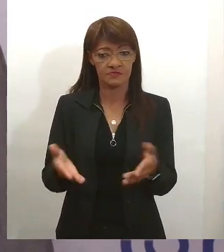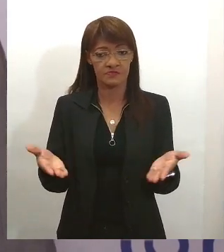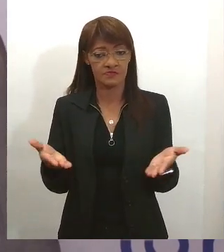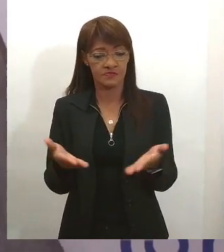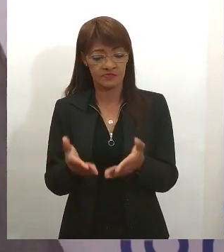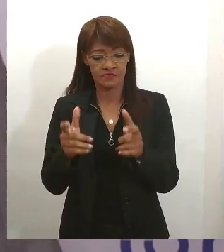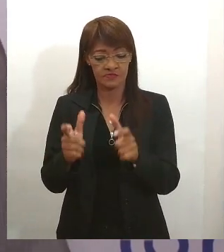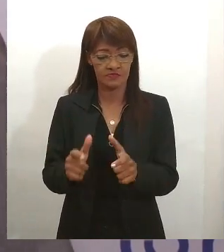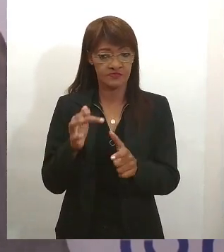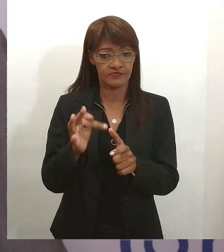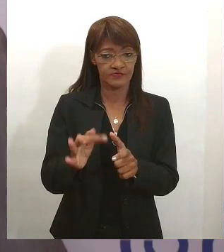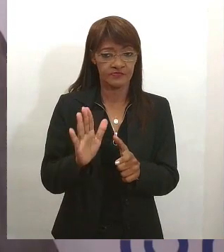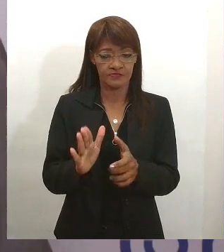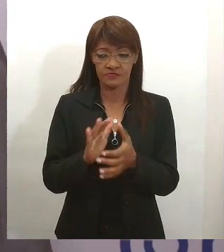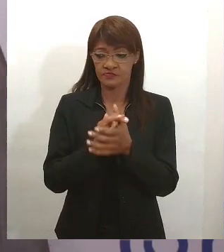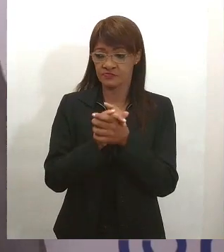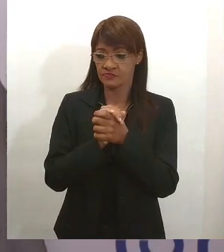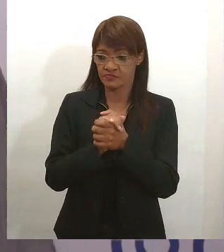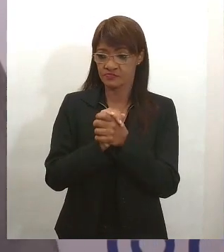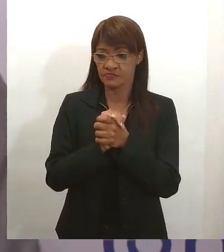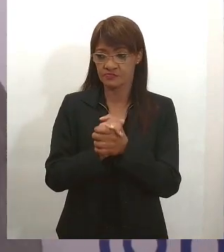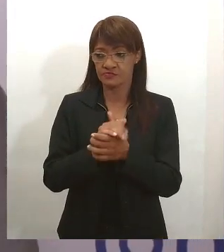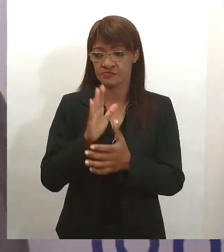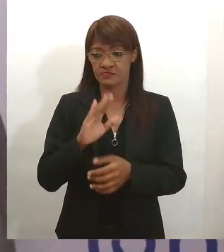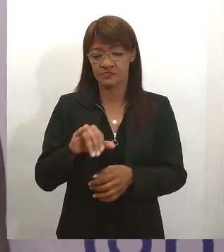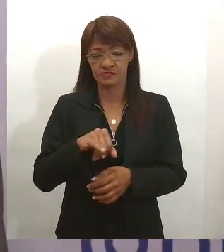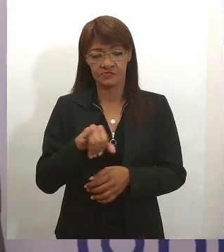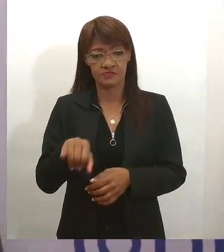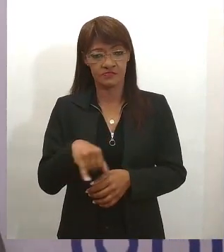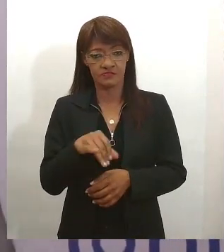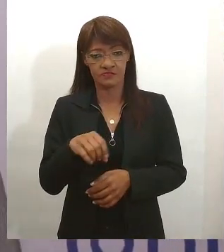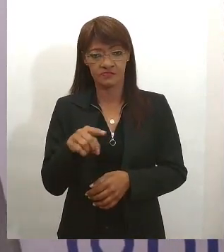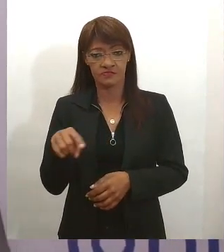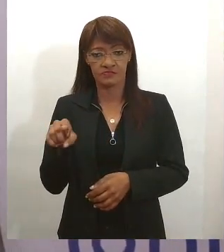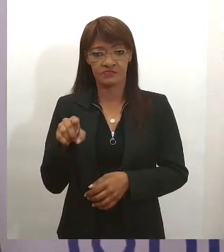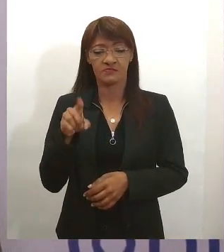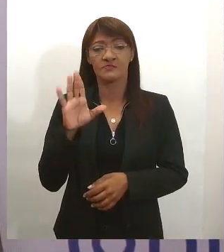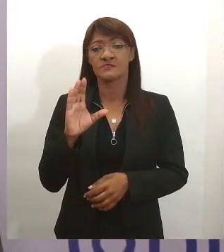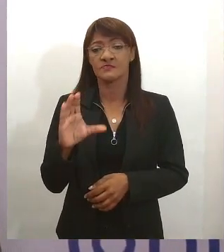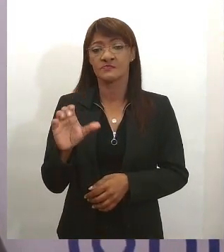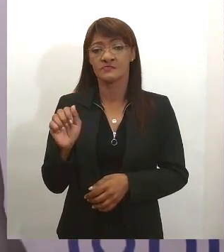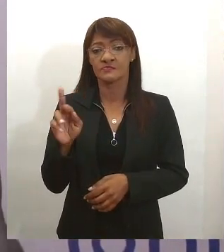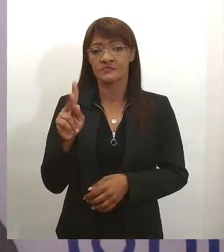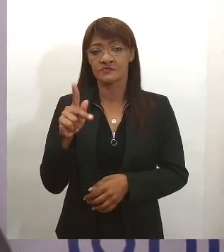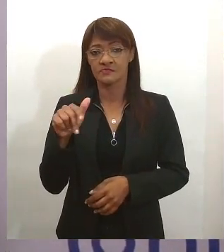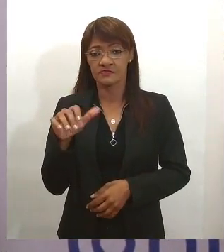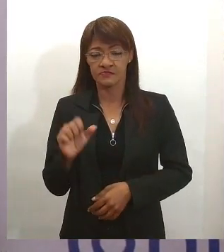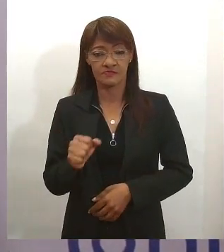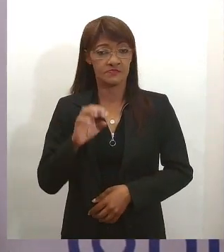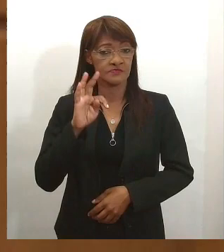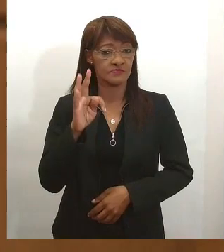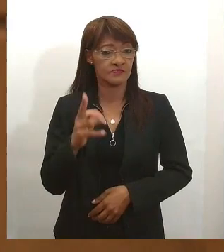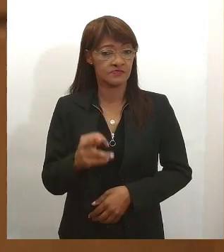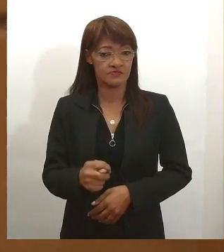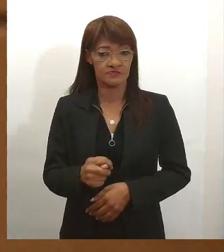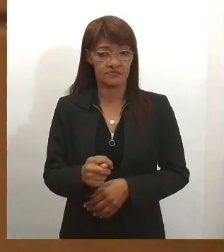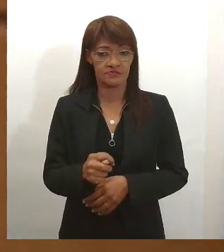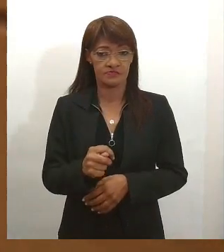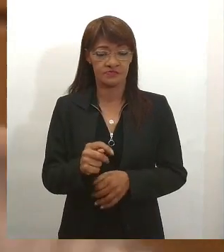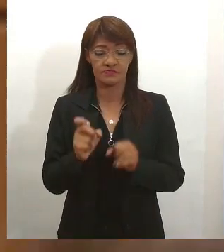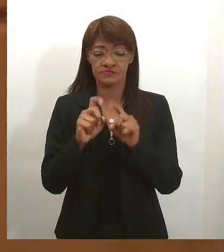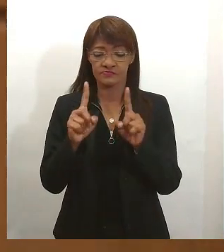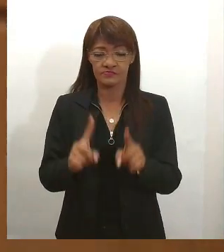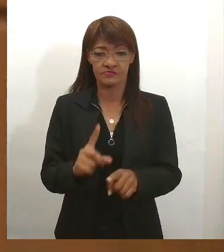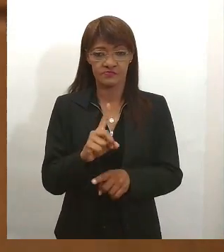Paes Mendonça, né, todos os colaboradores que estão ali nessa lida diária. São 100 colaboradores que trabalham, né, para a Fundação. Ainda no